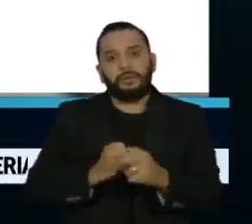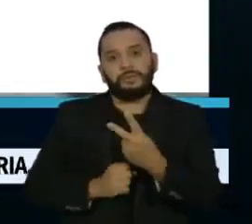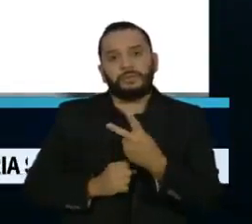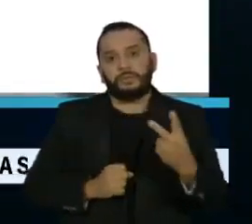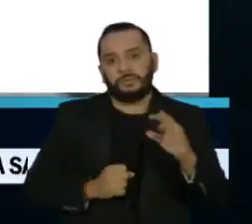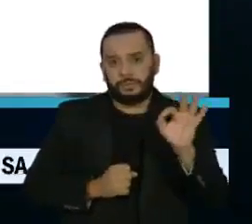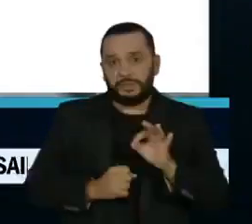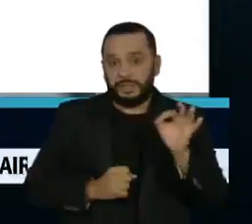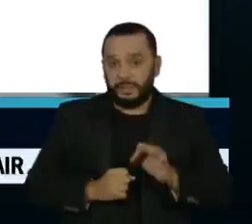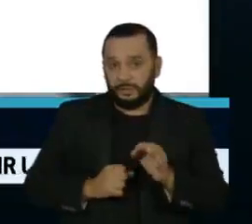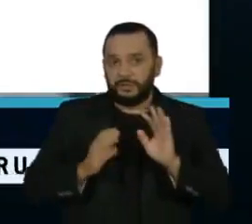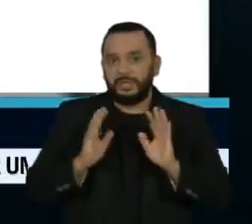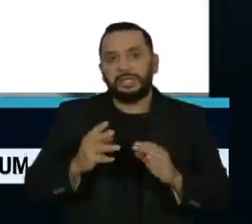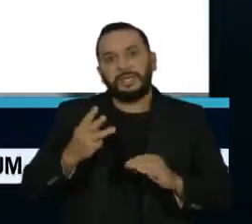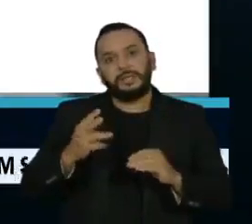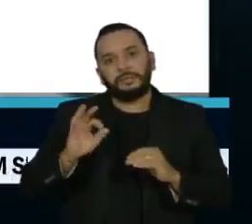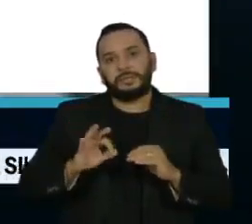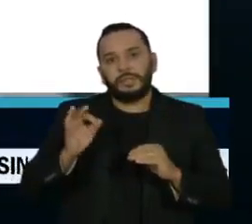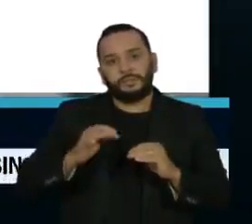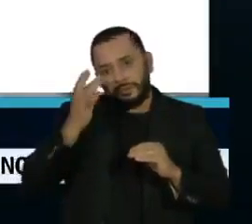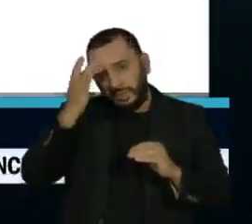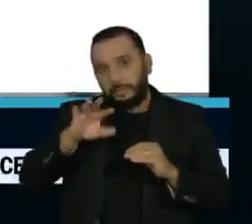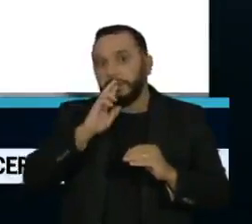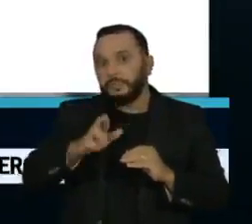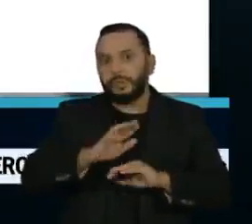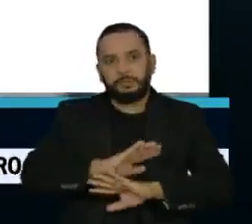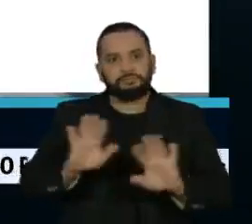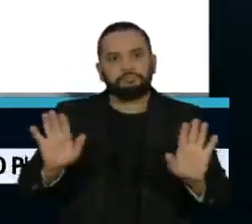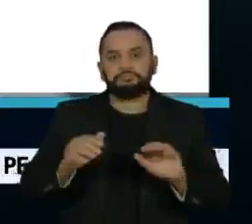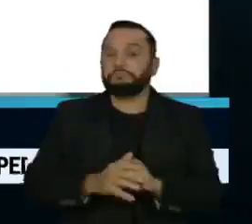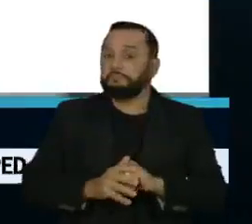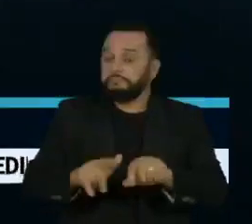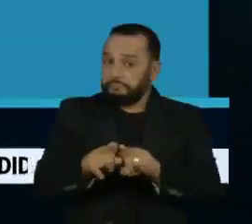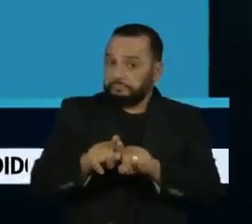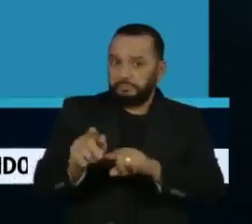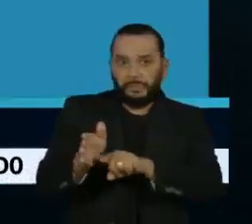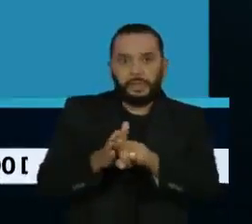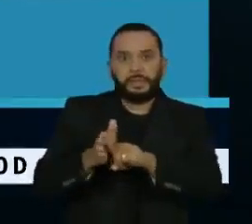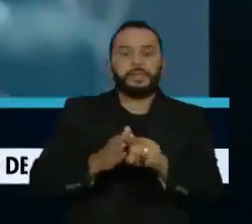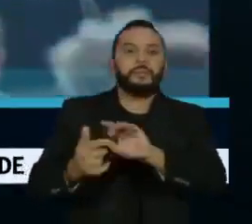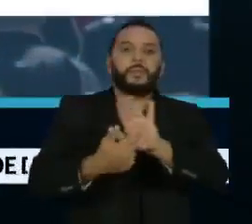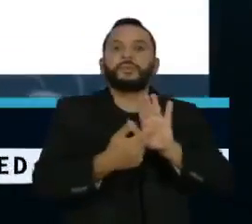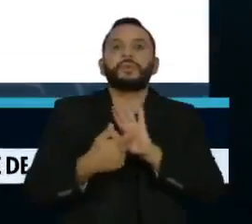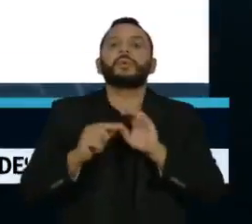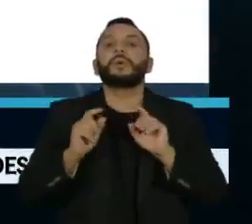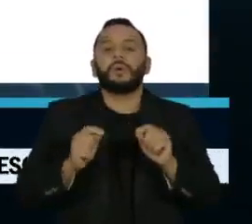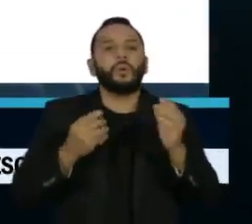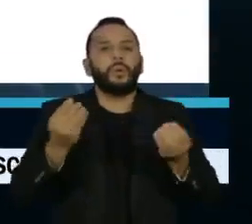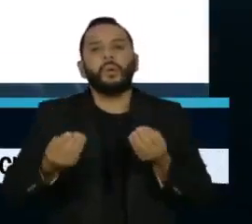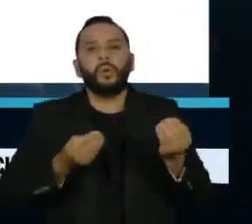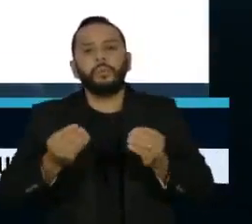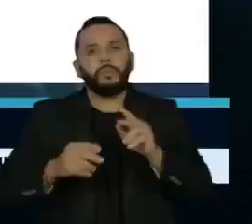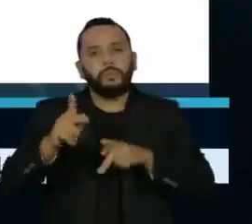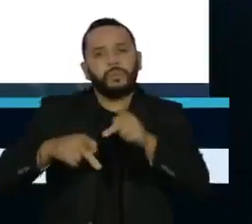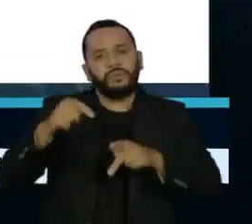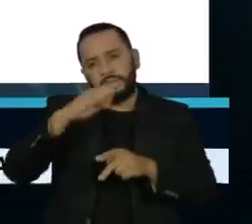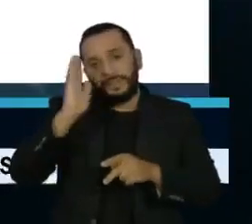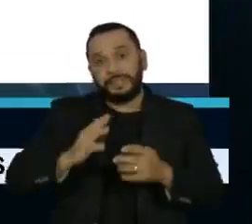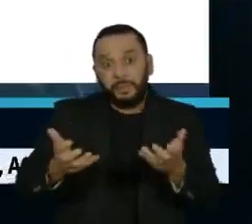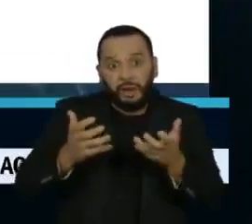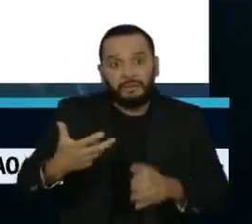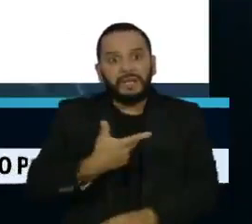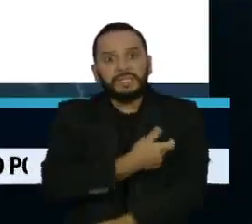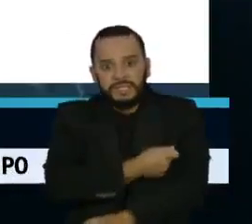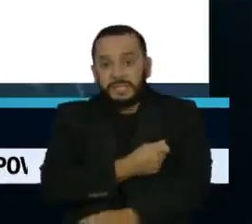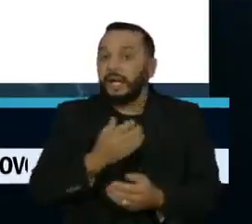nos dois levantamentos três por cento não souberam ou não responderam o estudo também apontou a intenção dos brasileiros de se